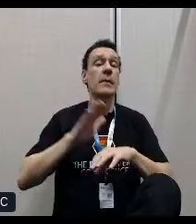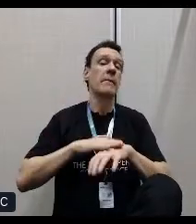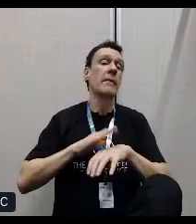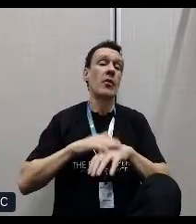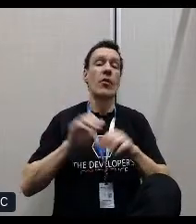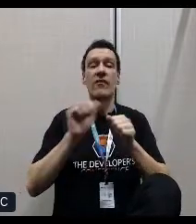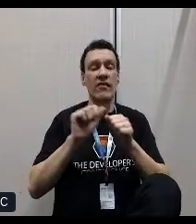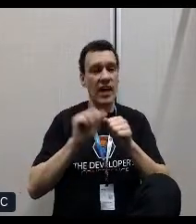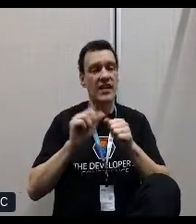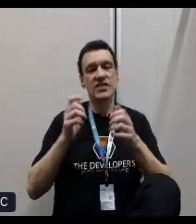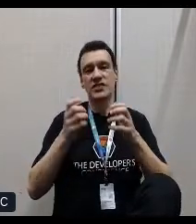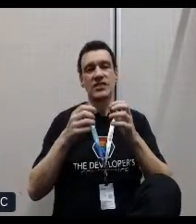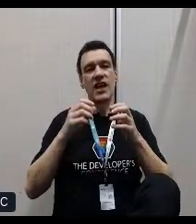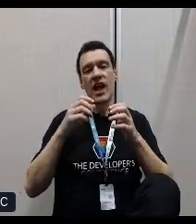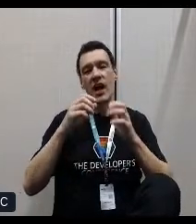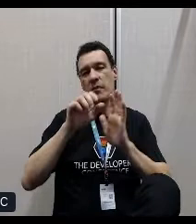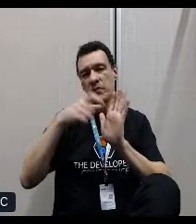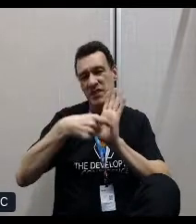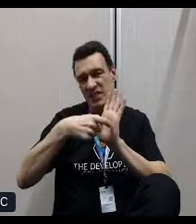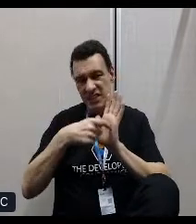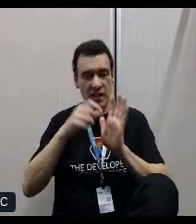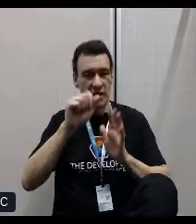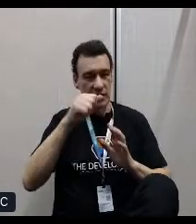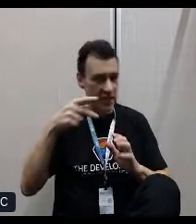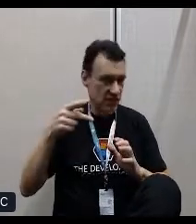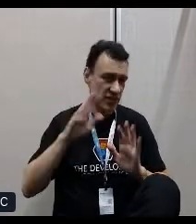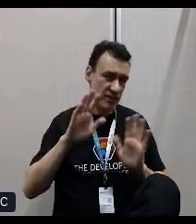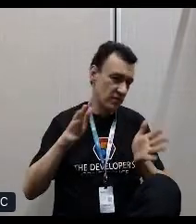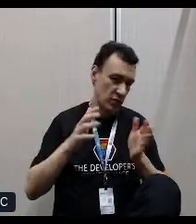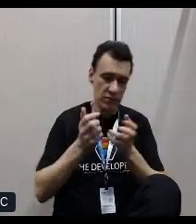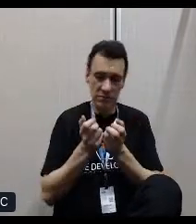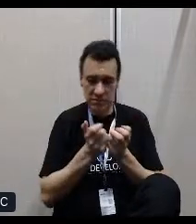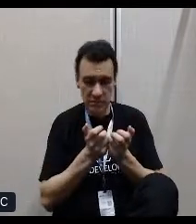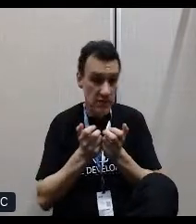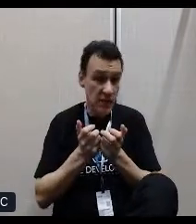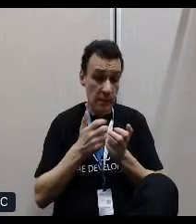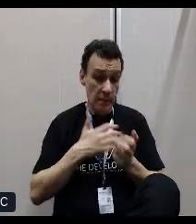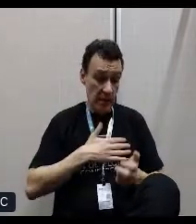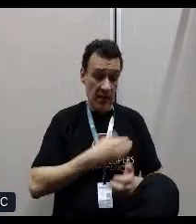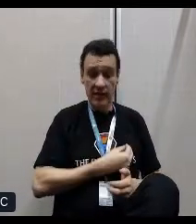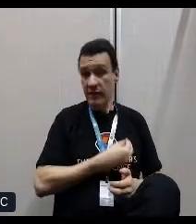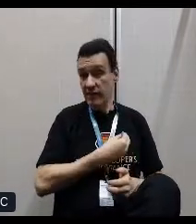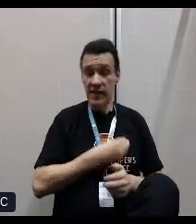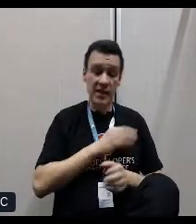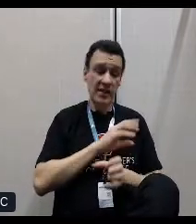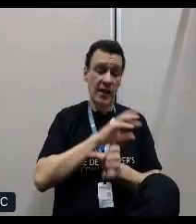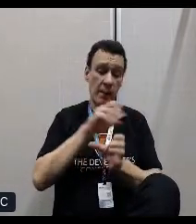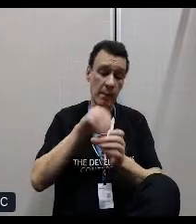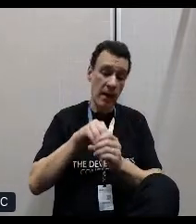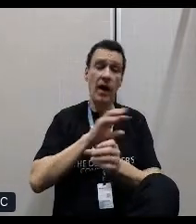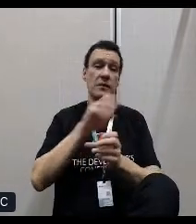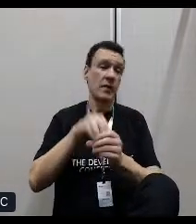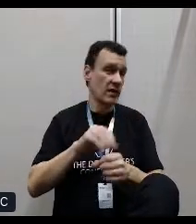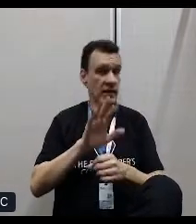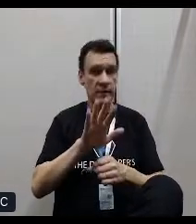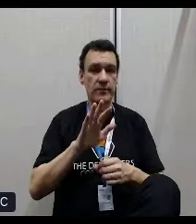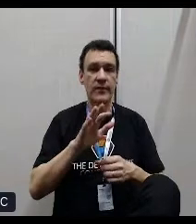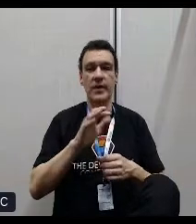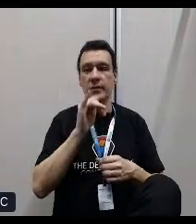meio, ele acaba trazendo também a sua vivência, o seu background. Então, se eu sou uma pessoa que eu não tenho